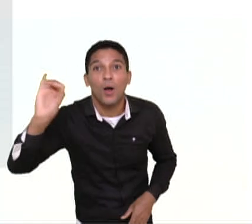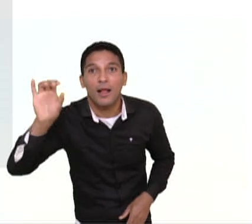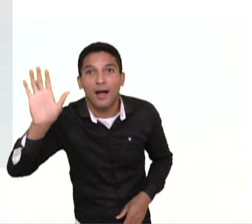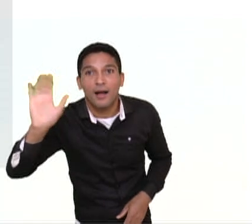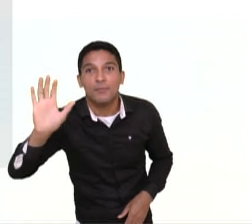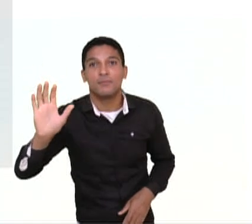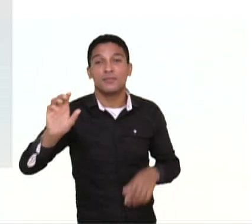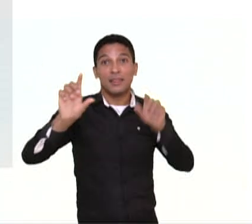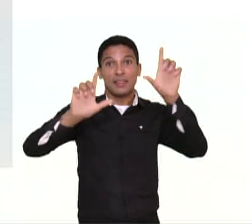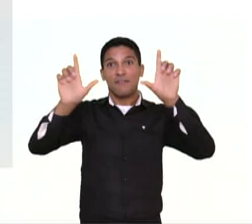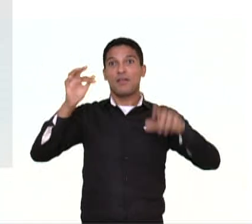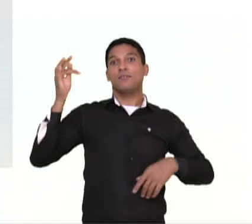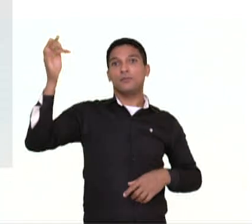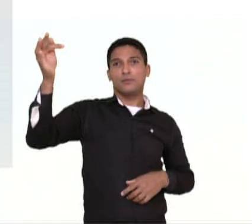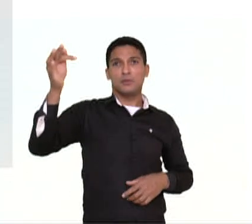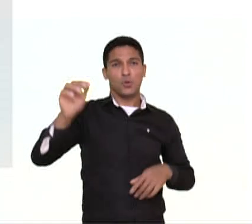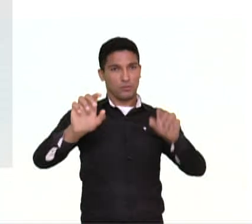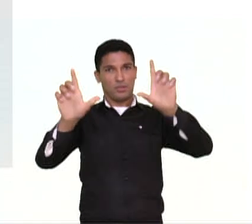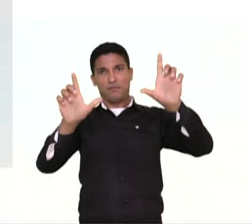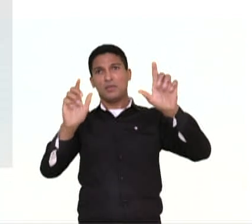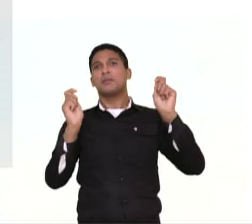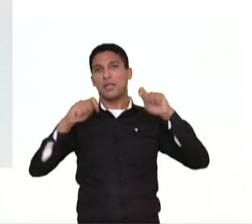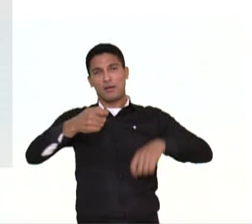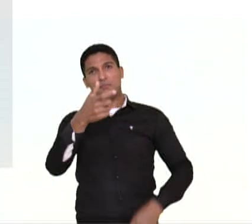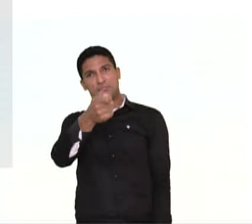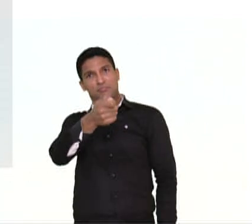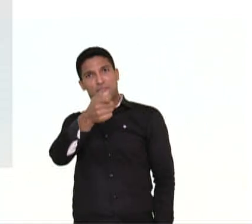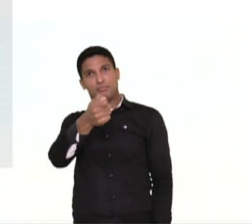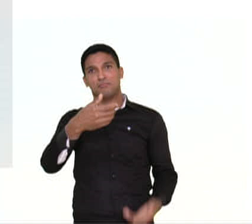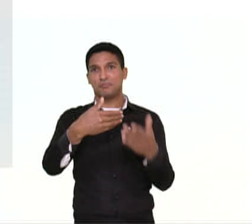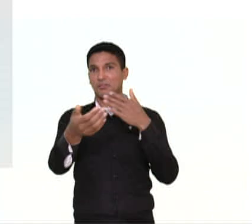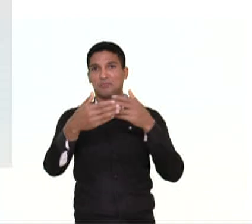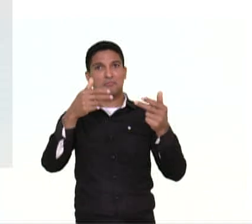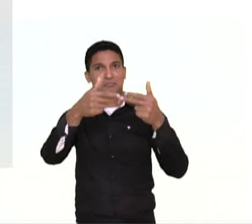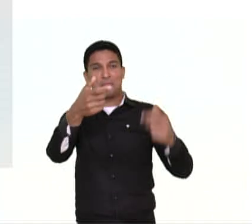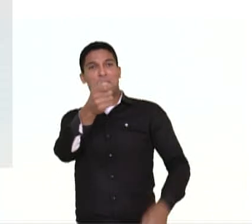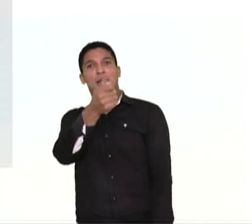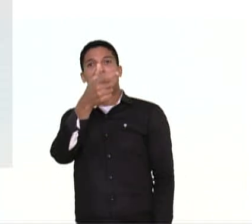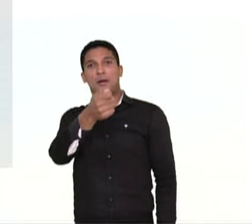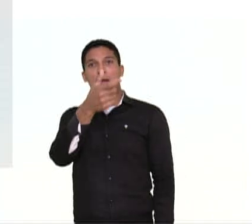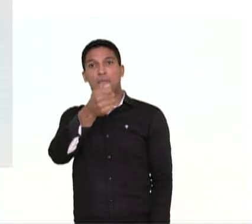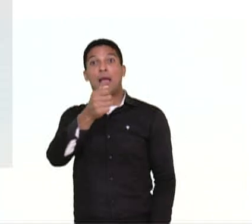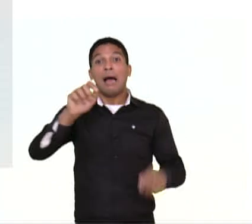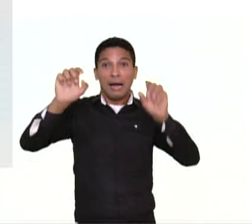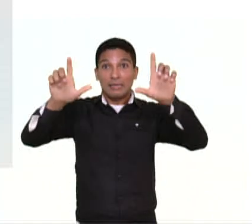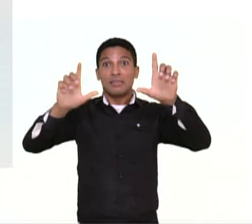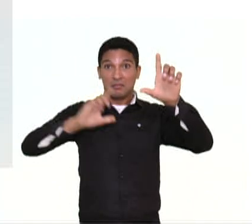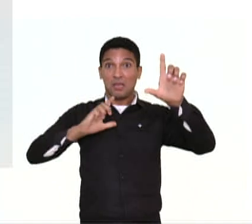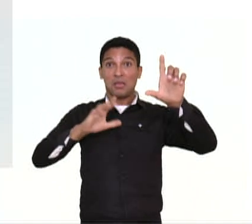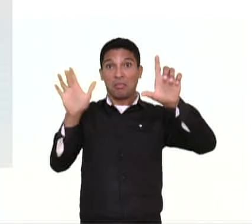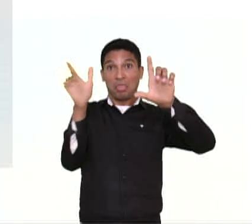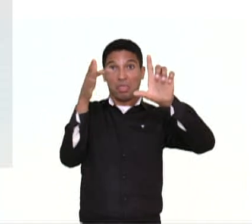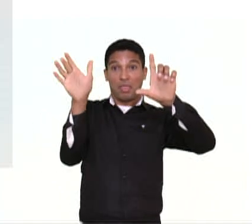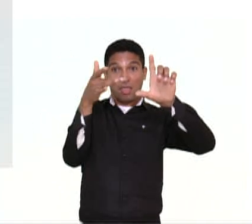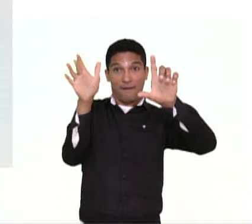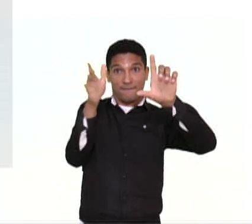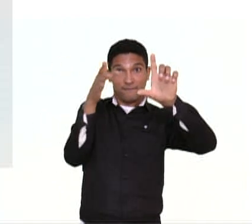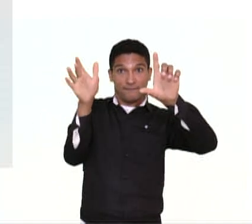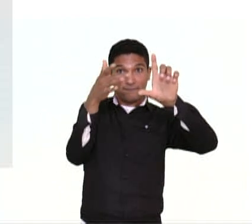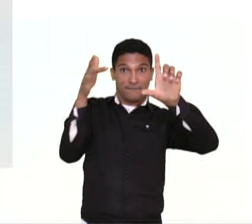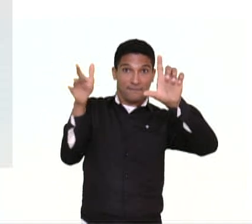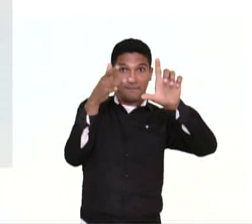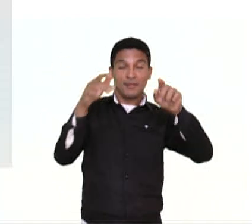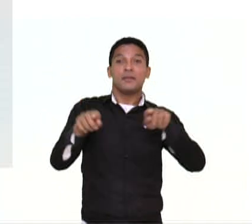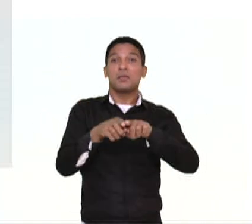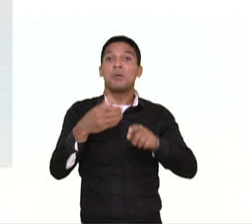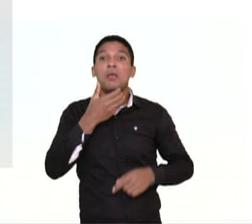quer. Quando quer, a segunda tela é um tablet ou smartphone. E o engajamento nas redes sociais torna-se mais